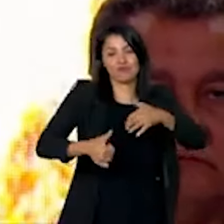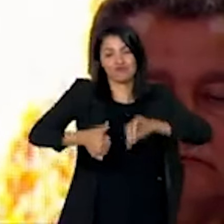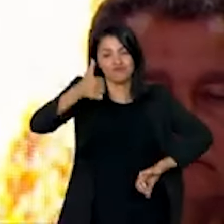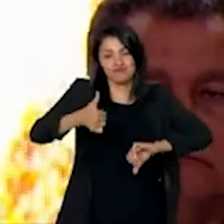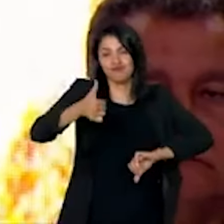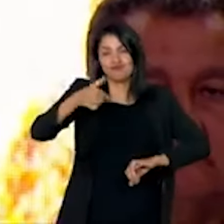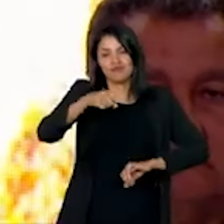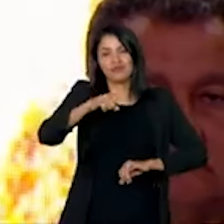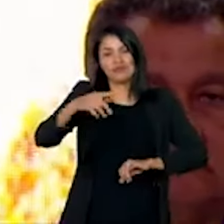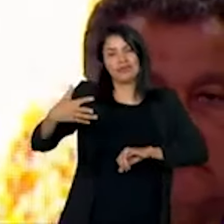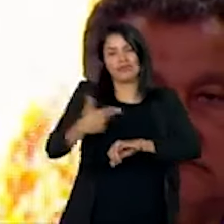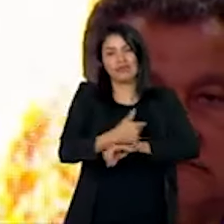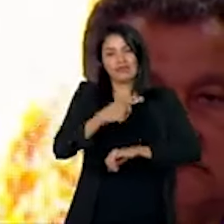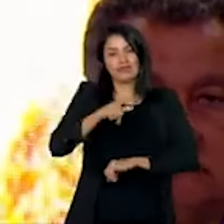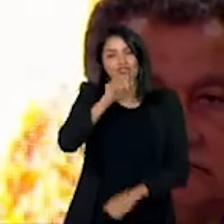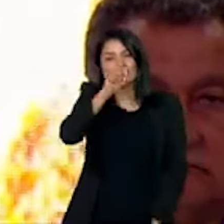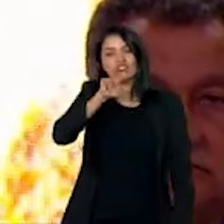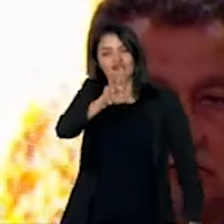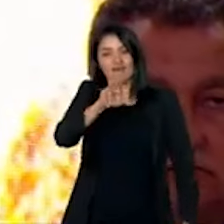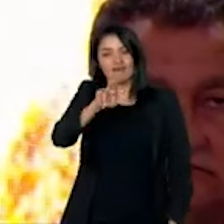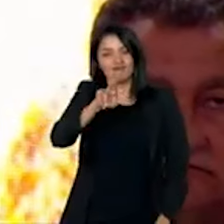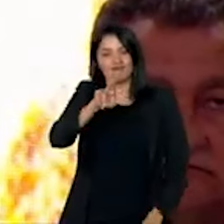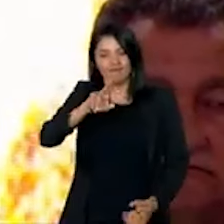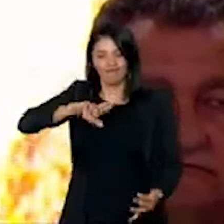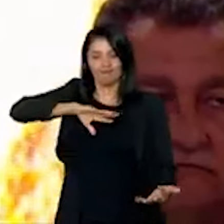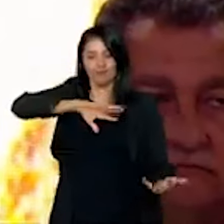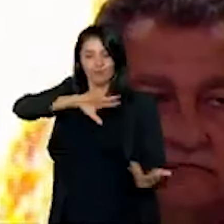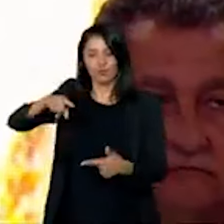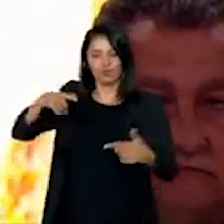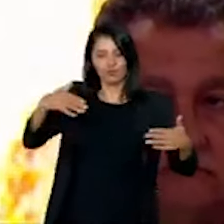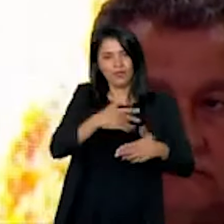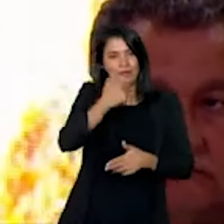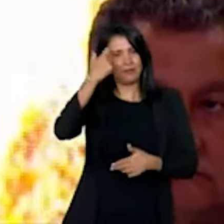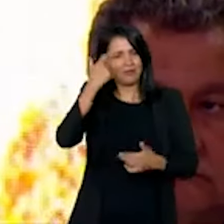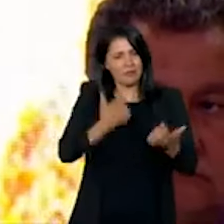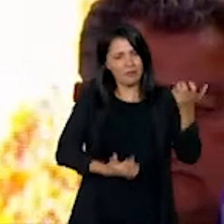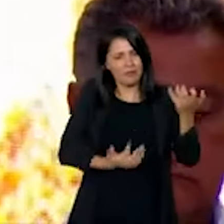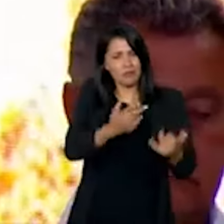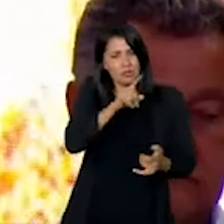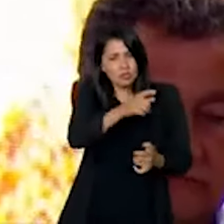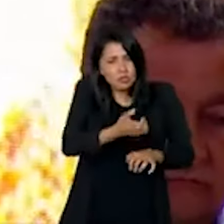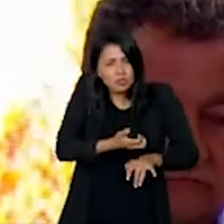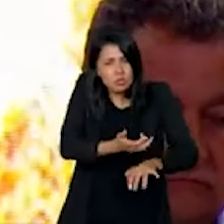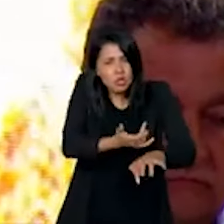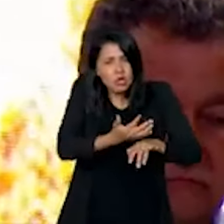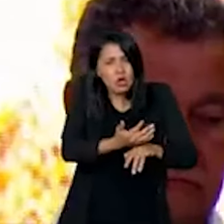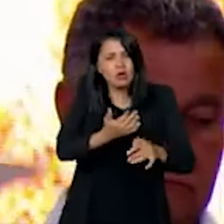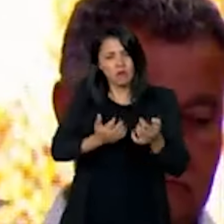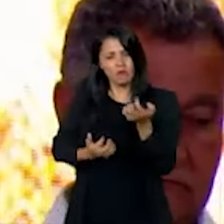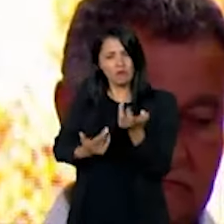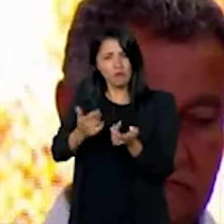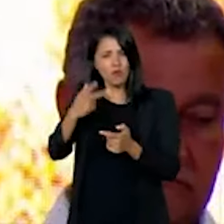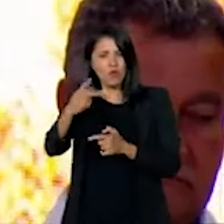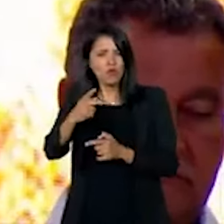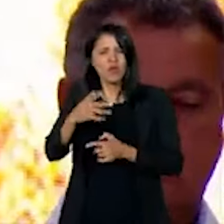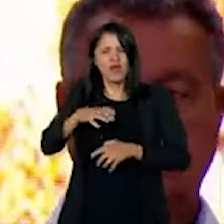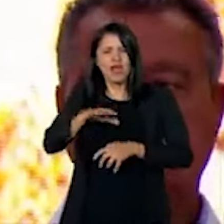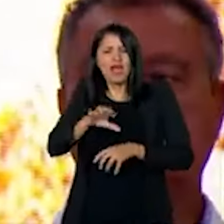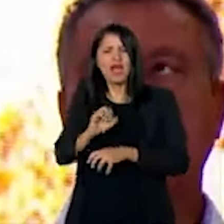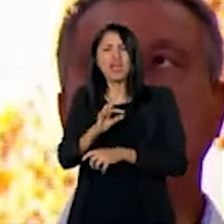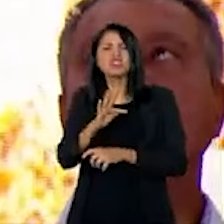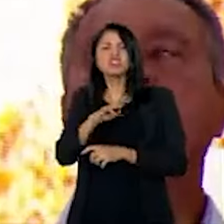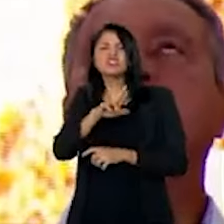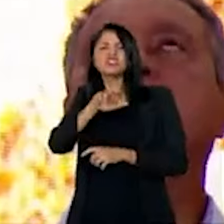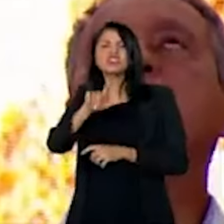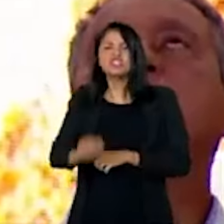do mundo. A gente pensa que pegava fogo só no Pantanal, pegava fogo só na Caatinga,